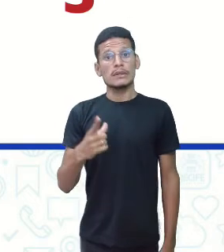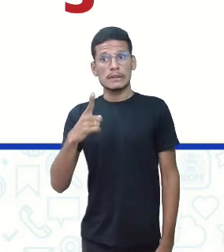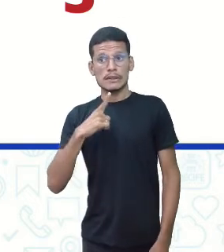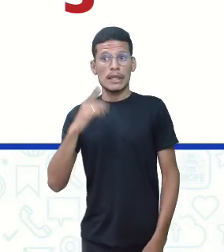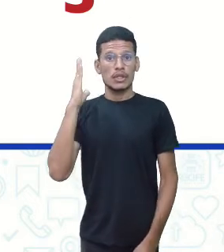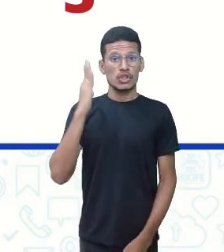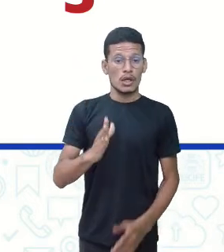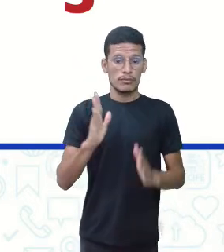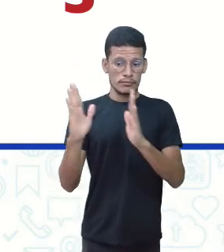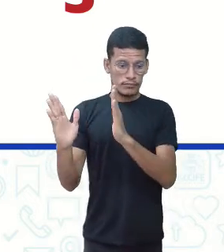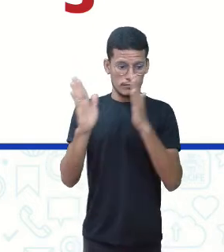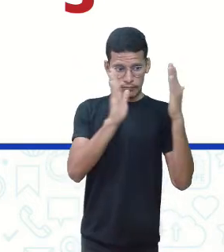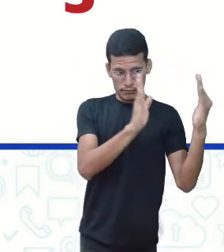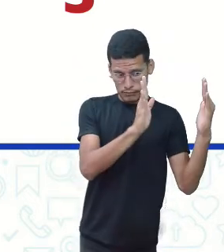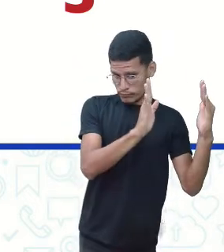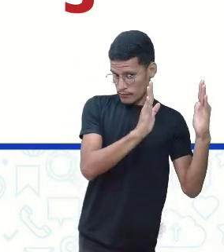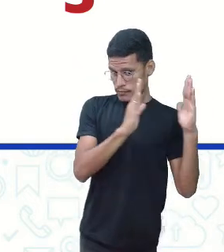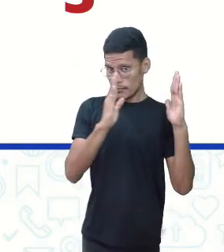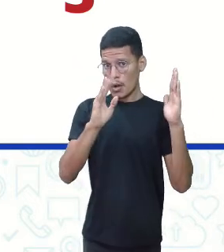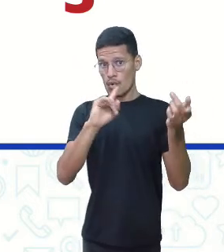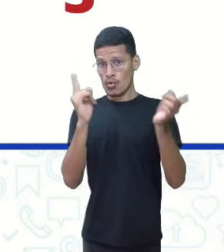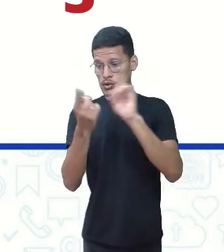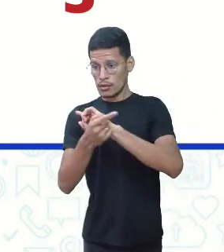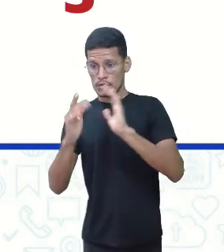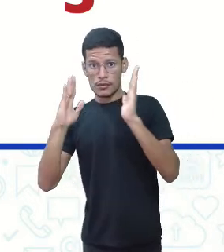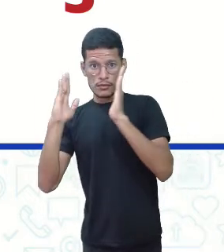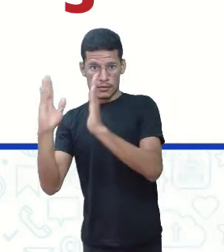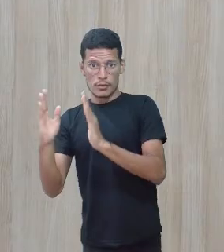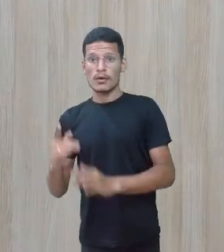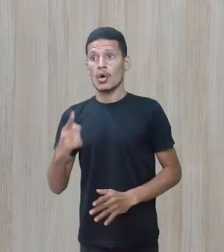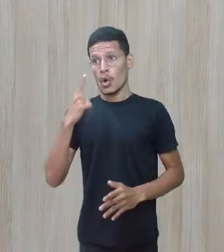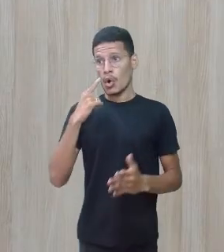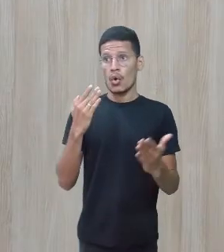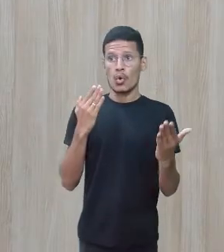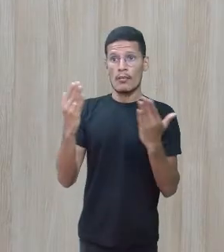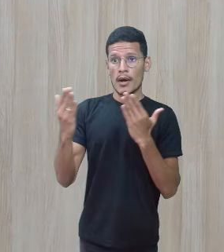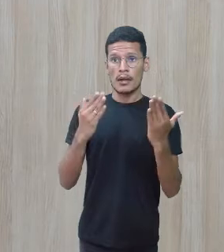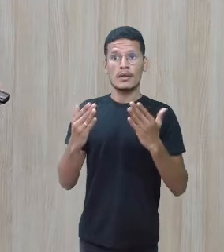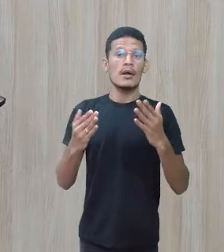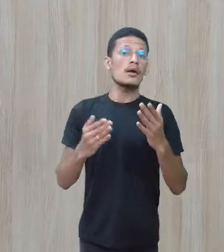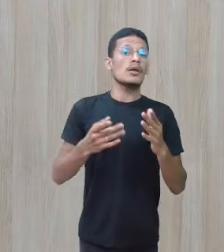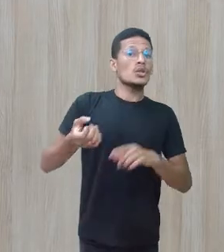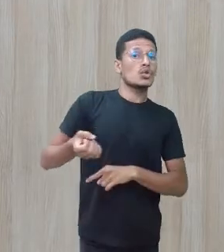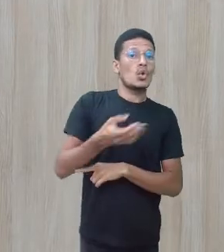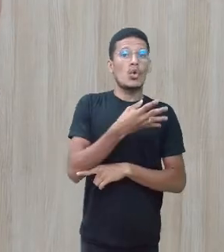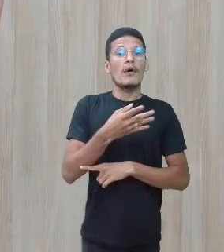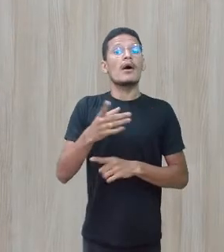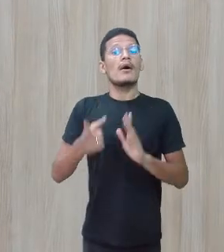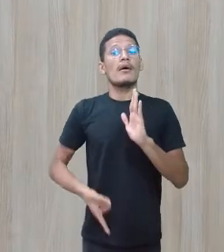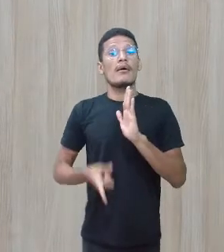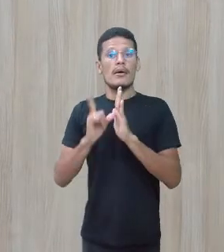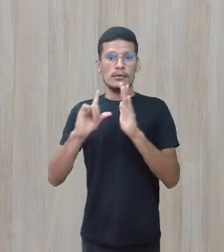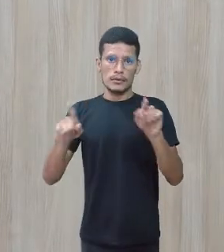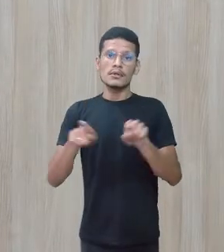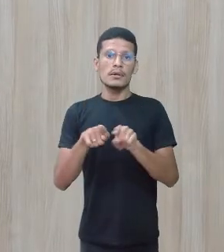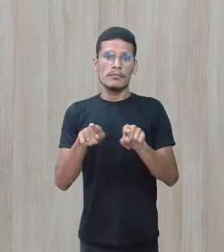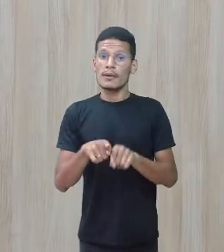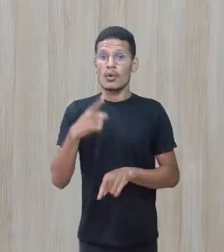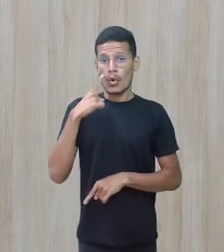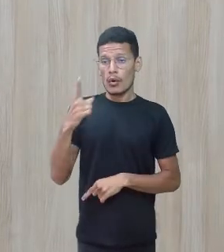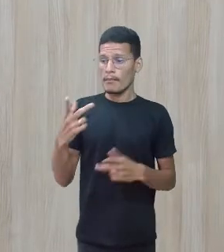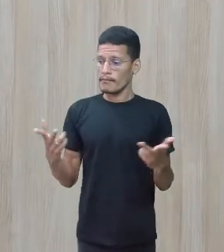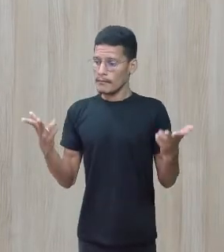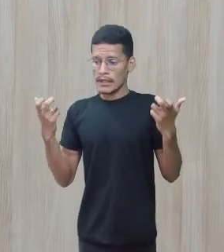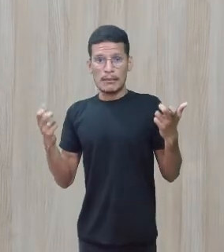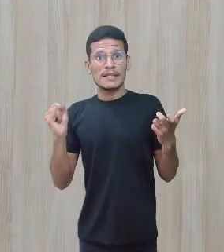fazendo de lá para cá, a gente vai fazer a comparação da medida nova com a medida antiga, para a gente perceber se todos